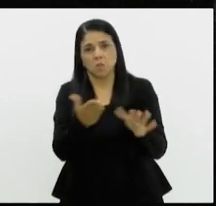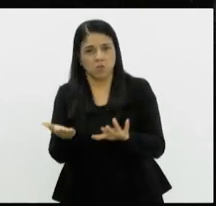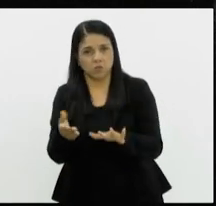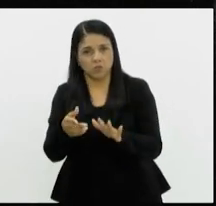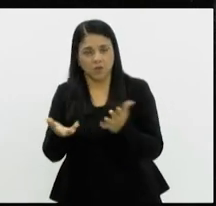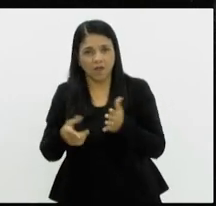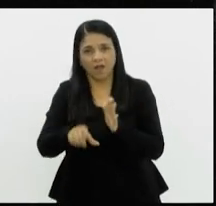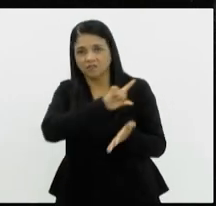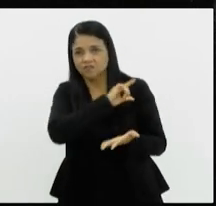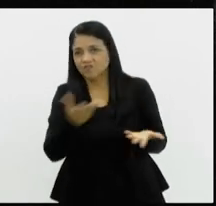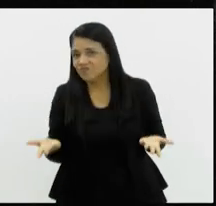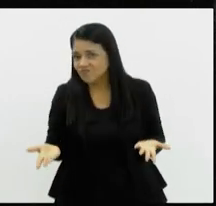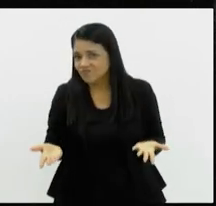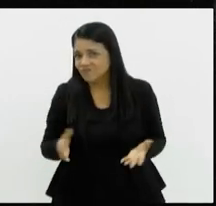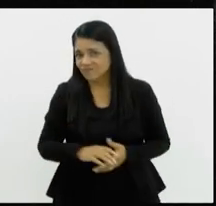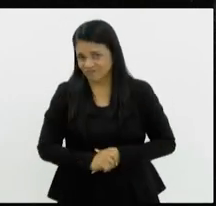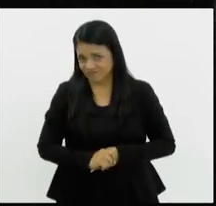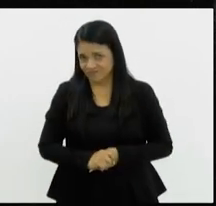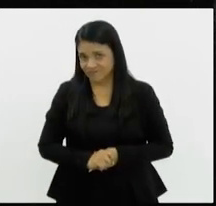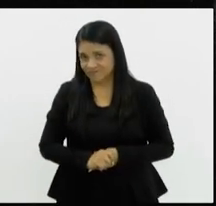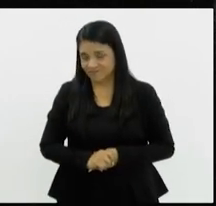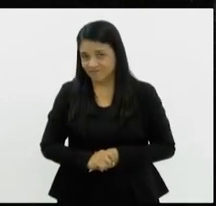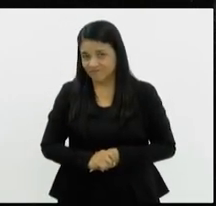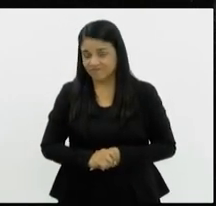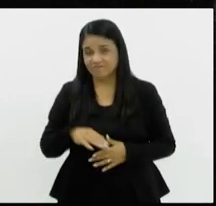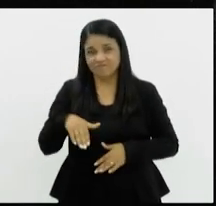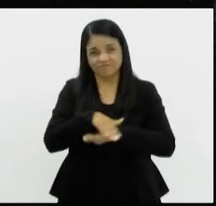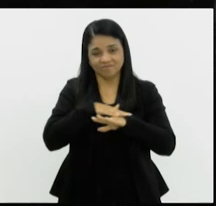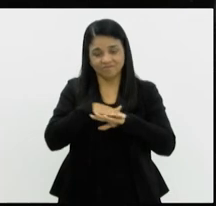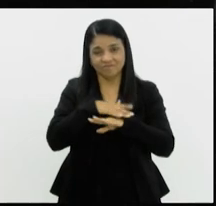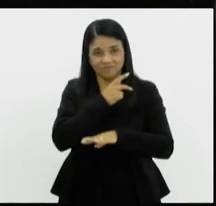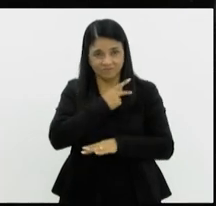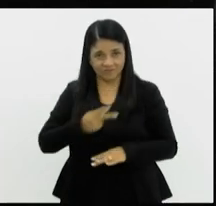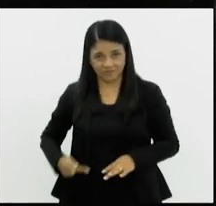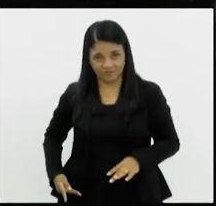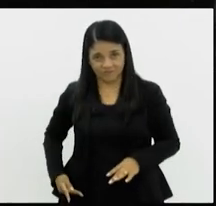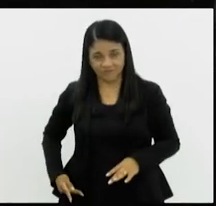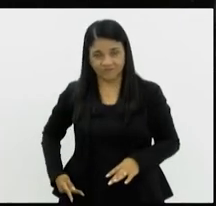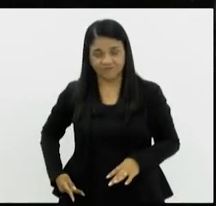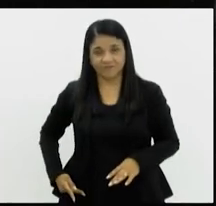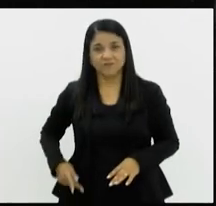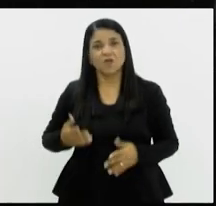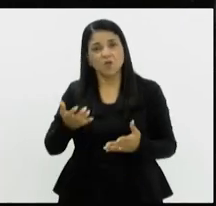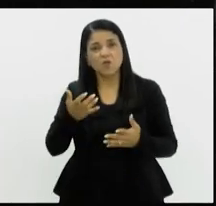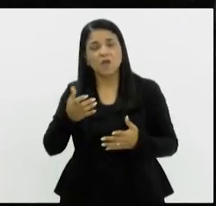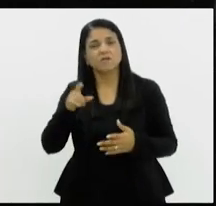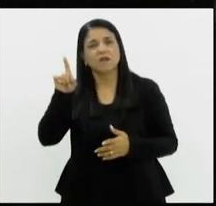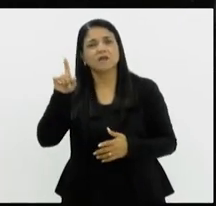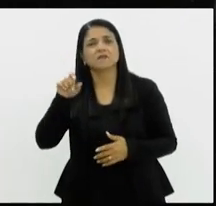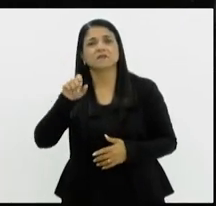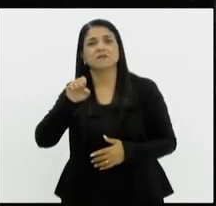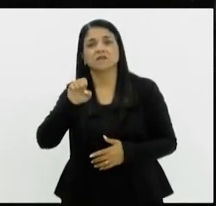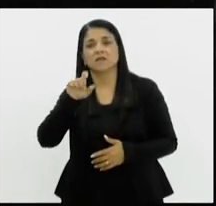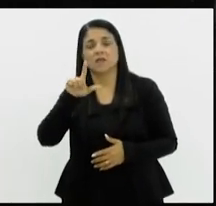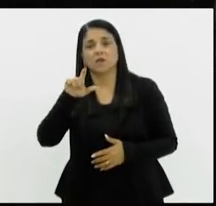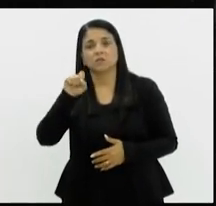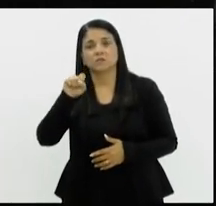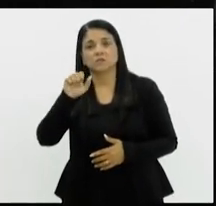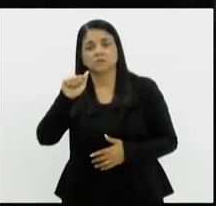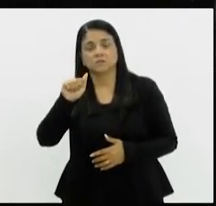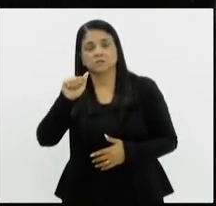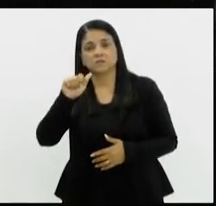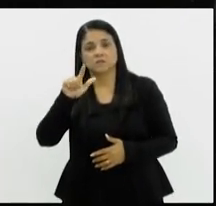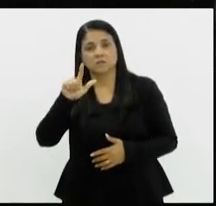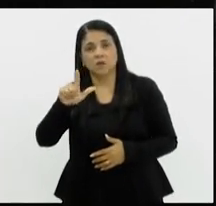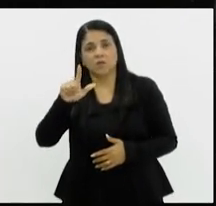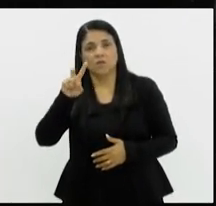com com o nosso Nobre Presidente falei Presidente eu quero o salvador Eu quero ir